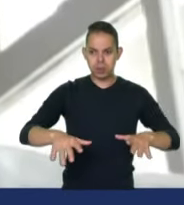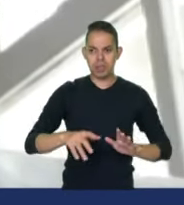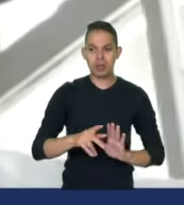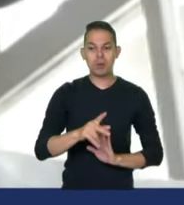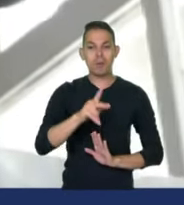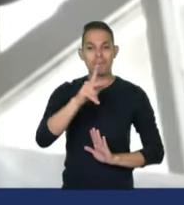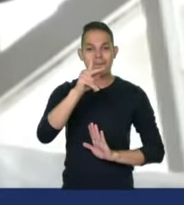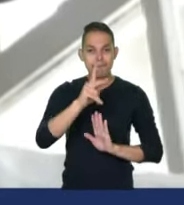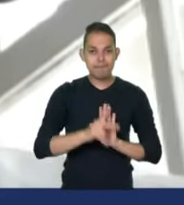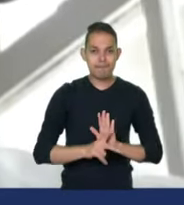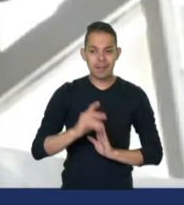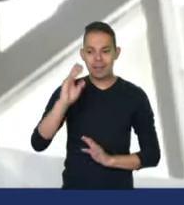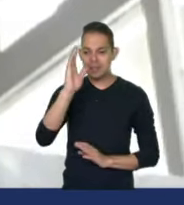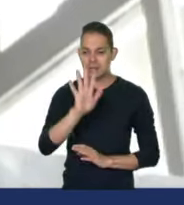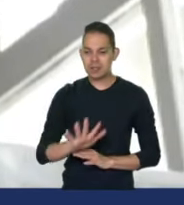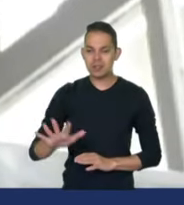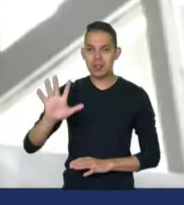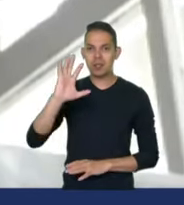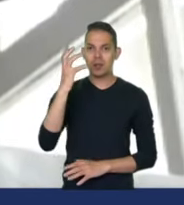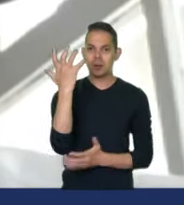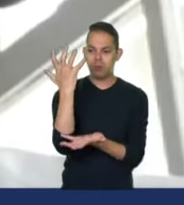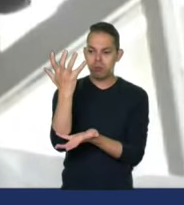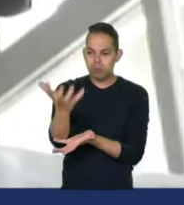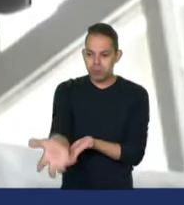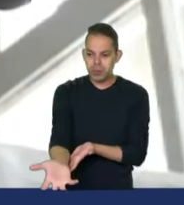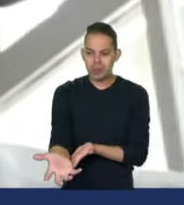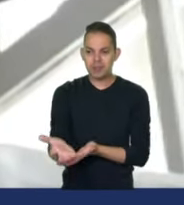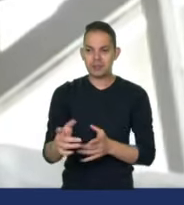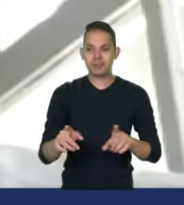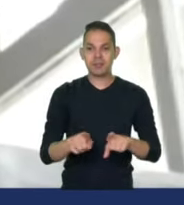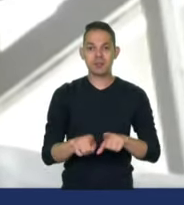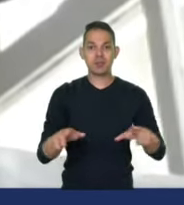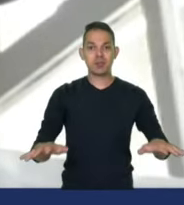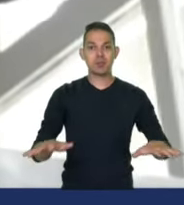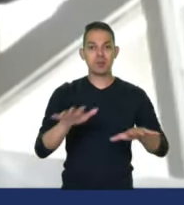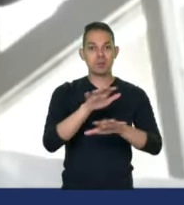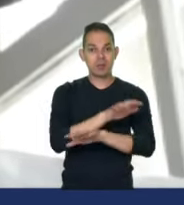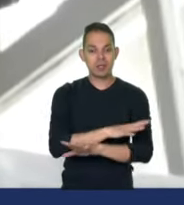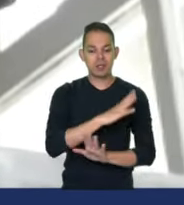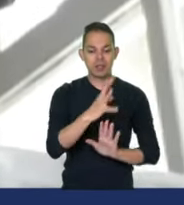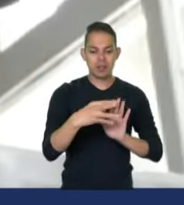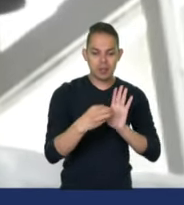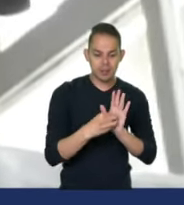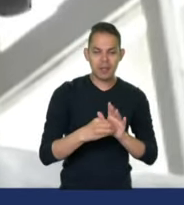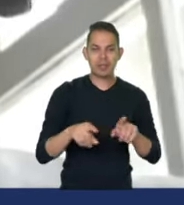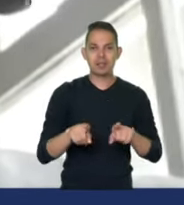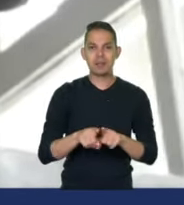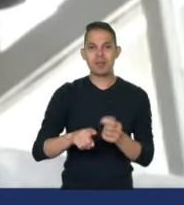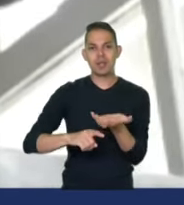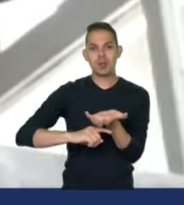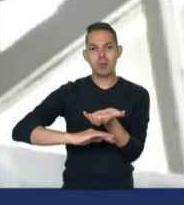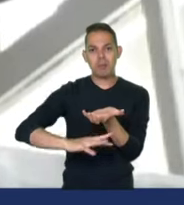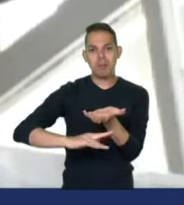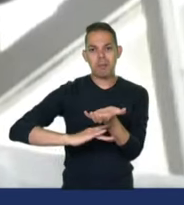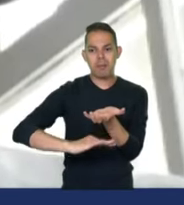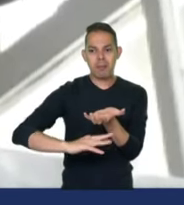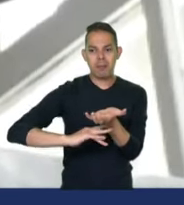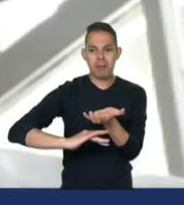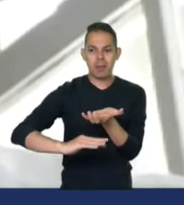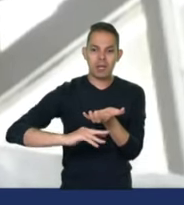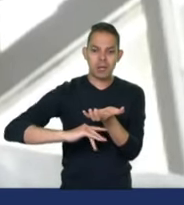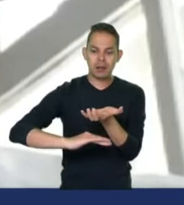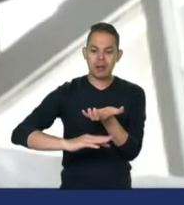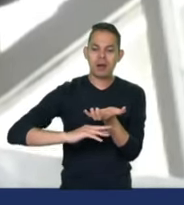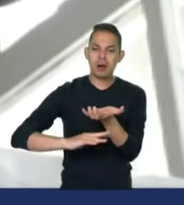avanço do desmatamento e das queimadas, sobretudo nos biomas da Amazônia e do Pantanal, que provocam perda da